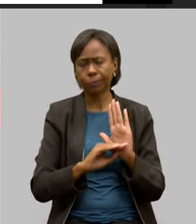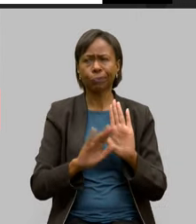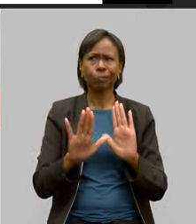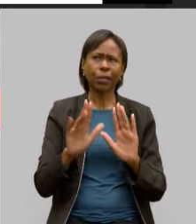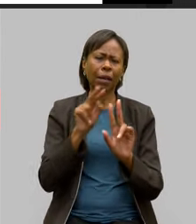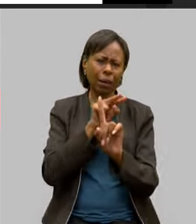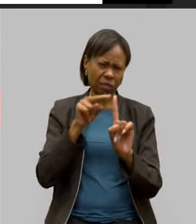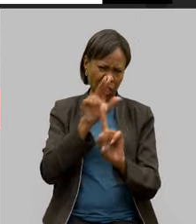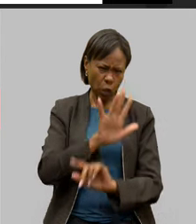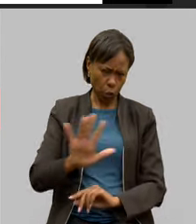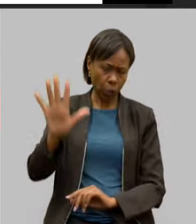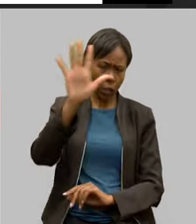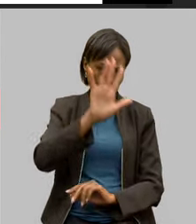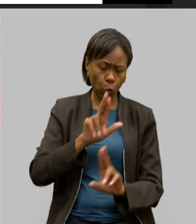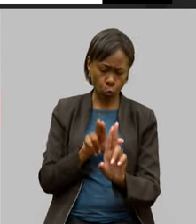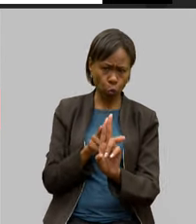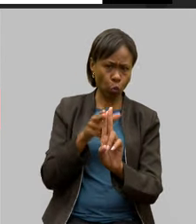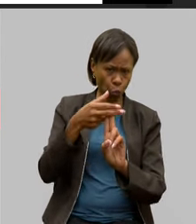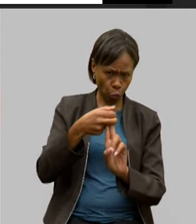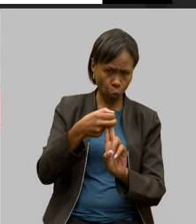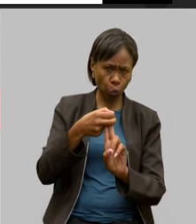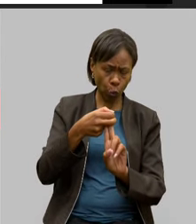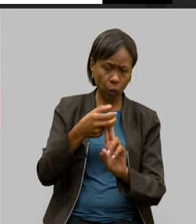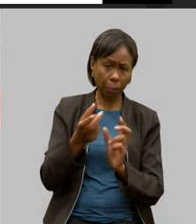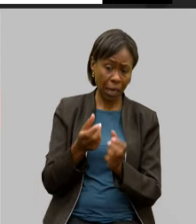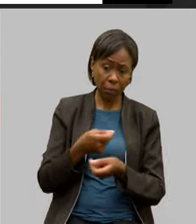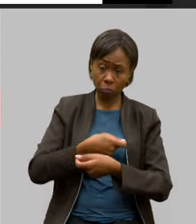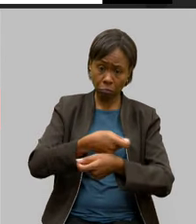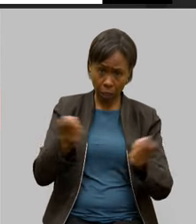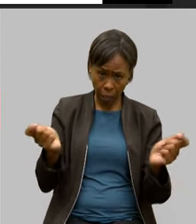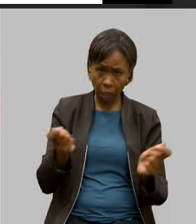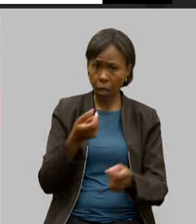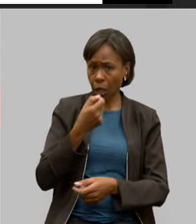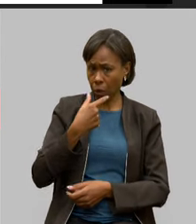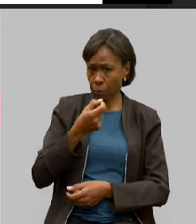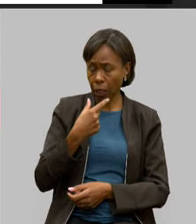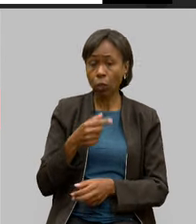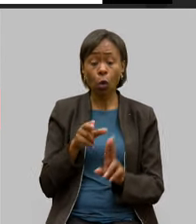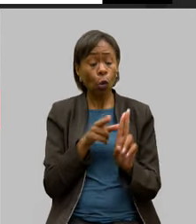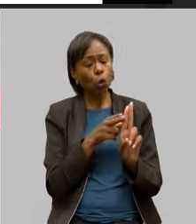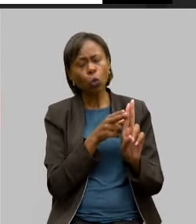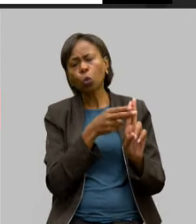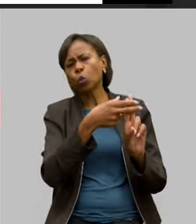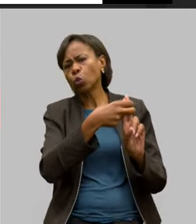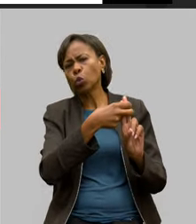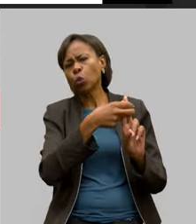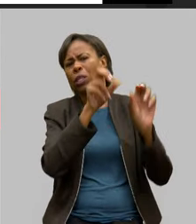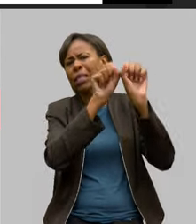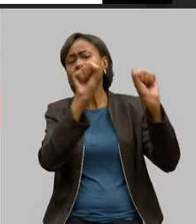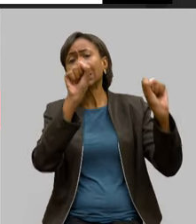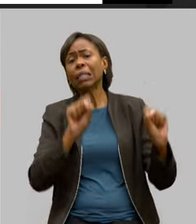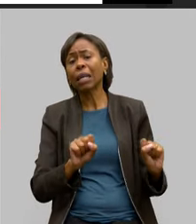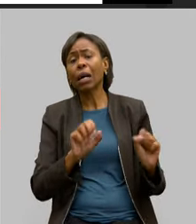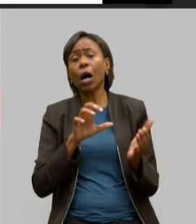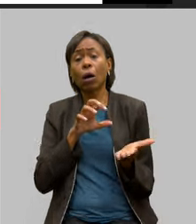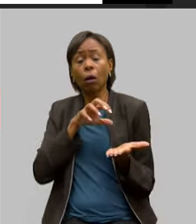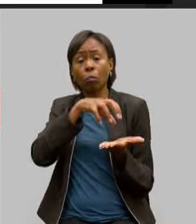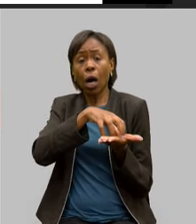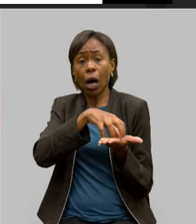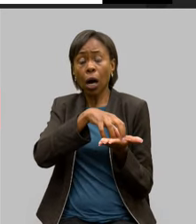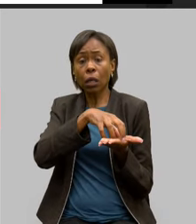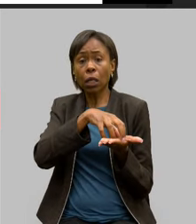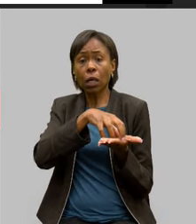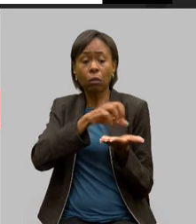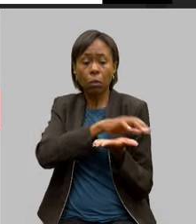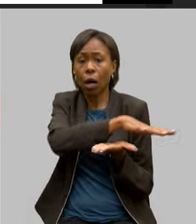estrutura do SUS com relação à distribuição de medicamentos e o SUS é organizado de forma descentralizada segundo